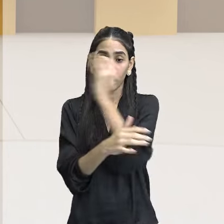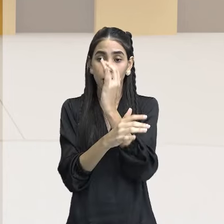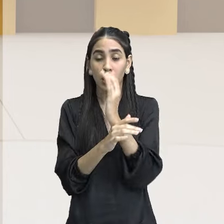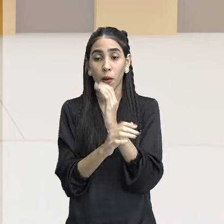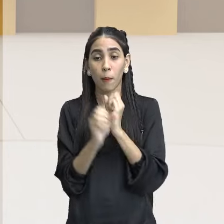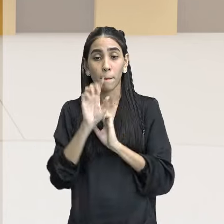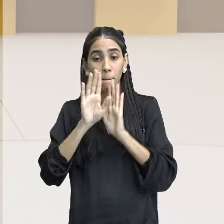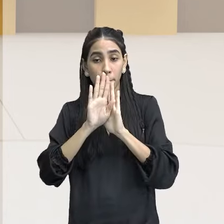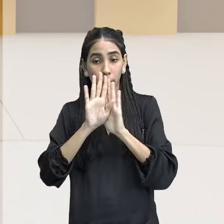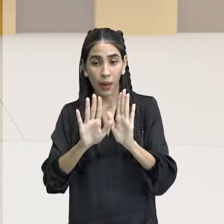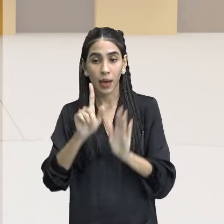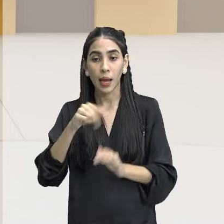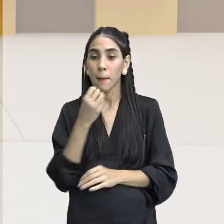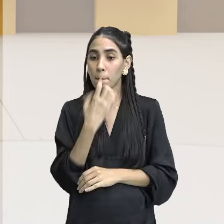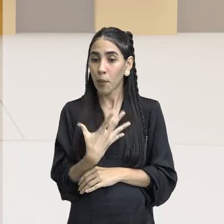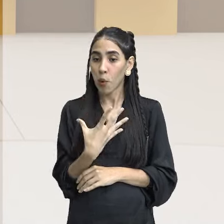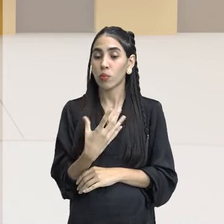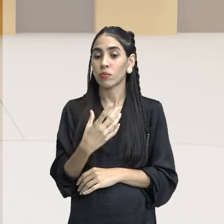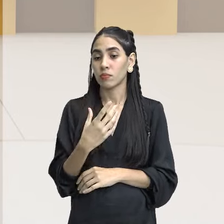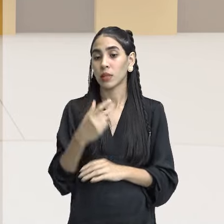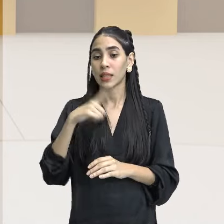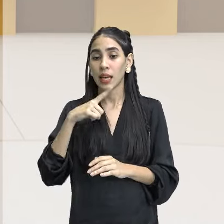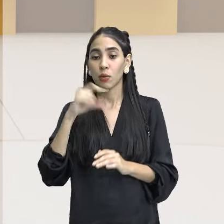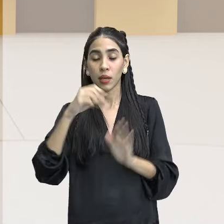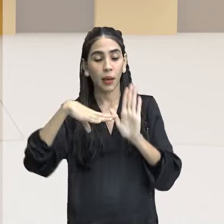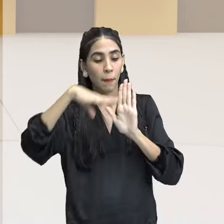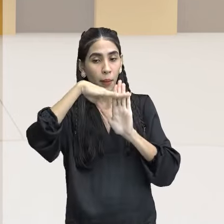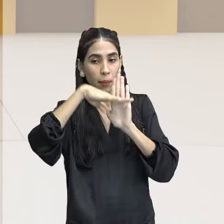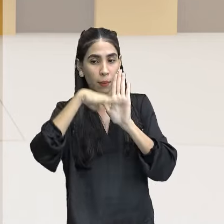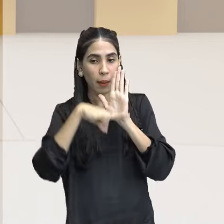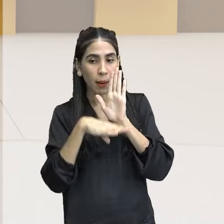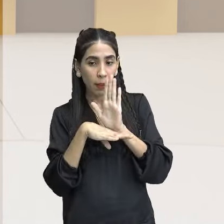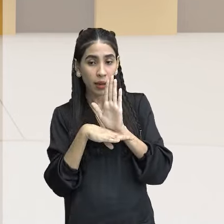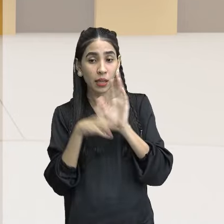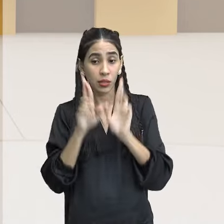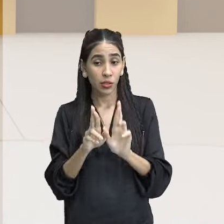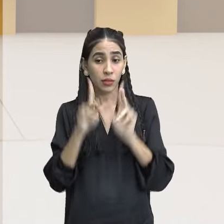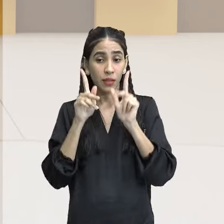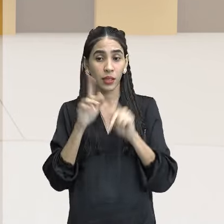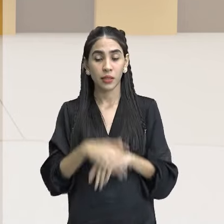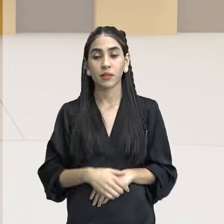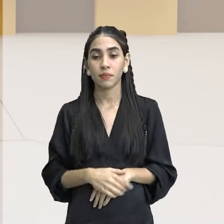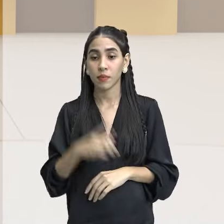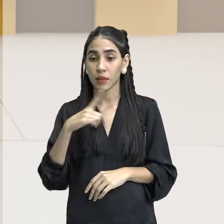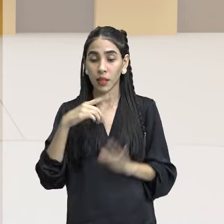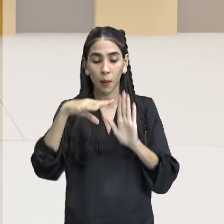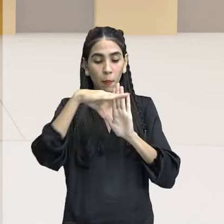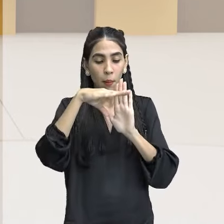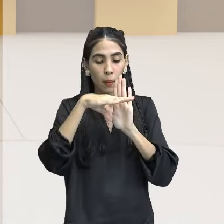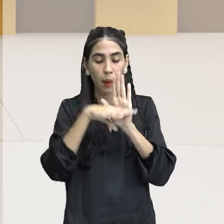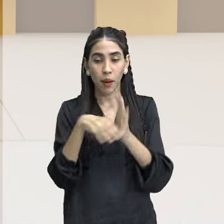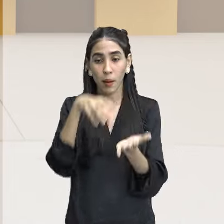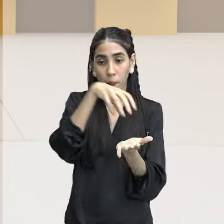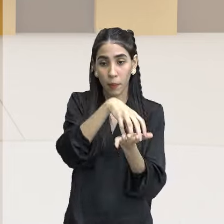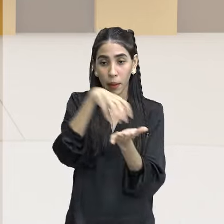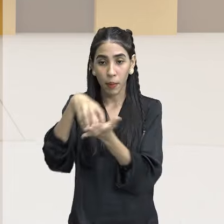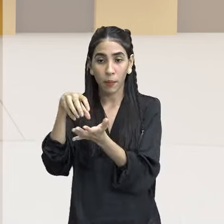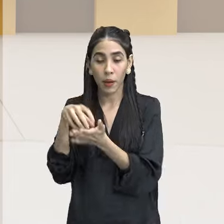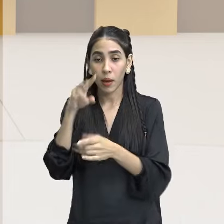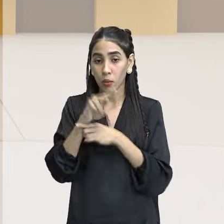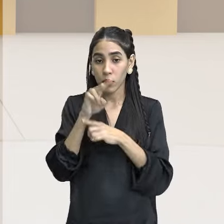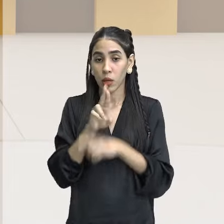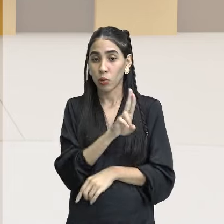que existem categorias, elas não são todas iguais. Por exemplo, existem as categorias de reservas. A primeira dela